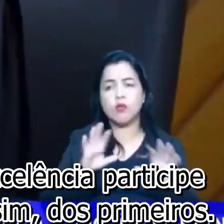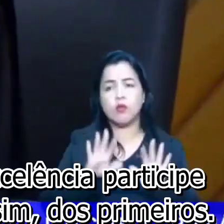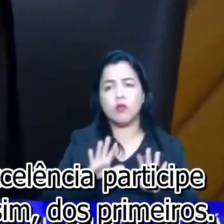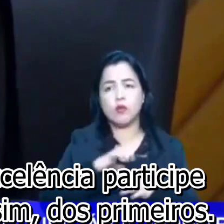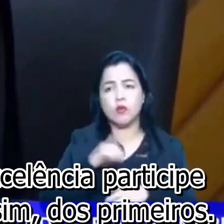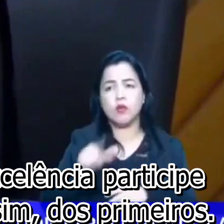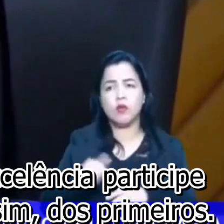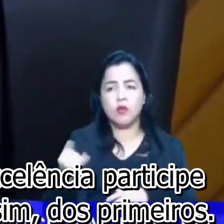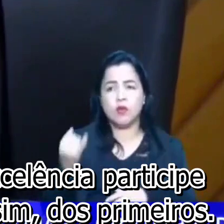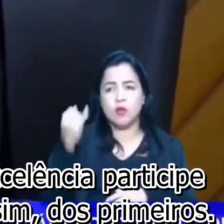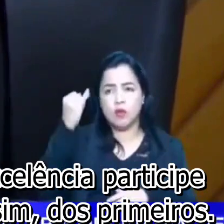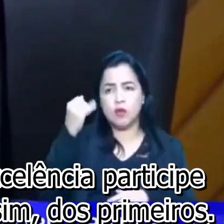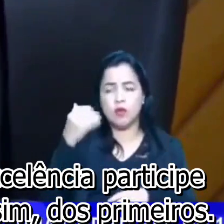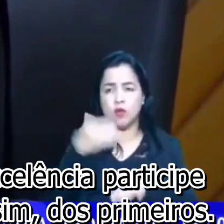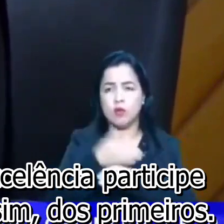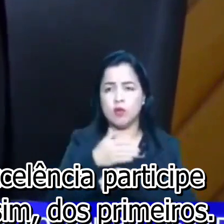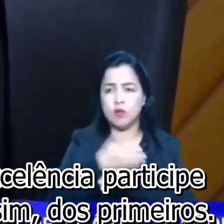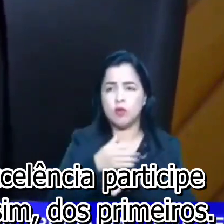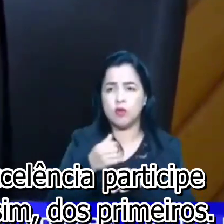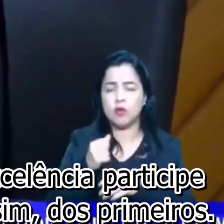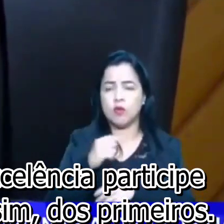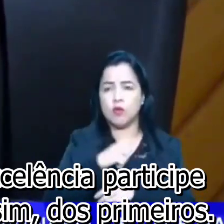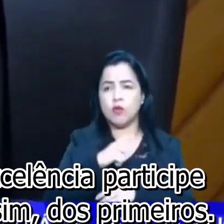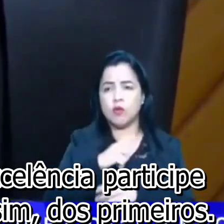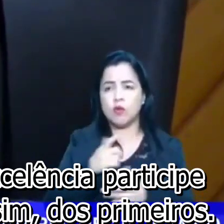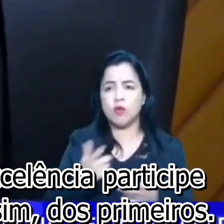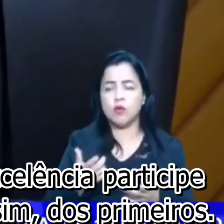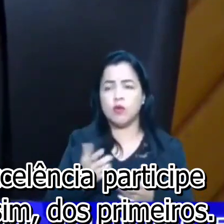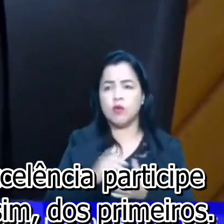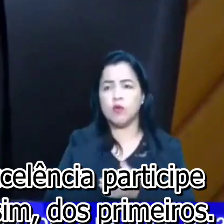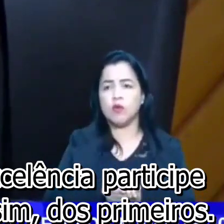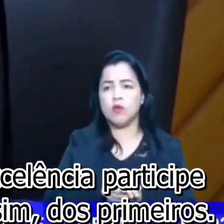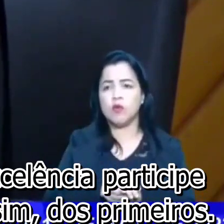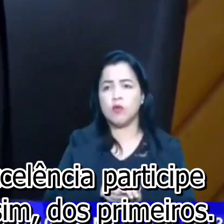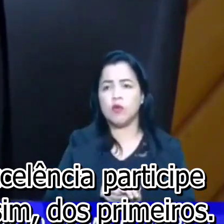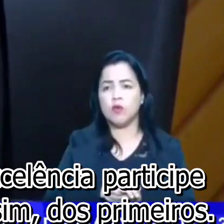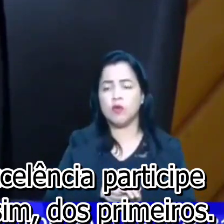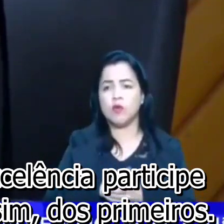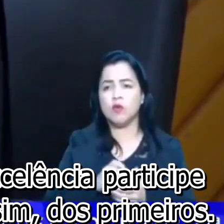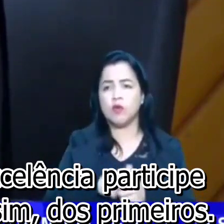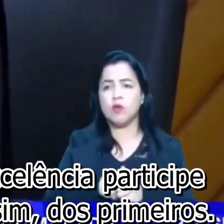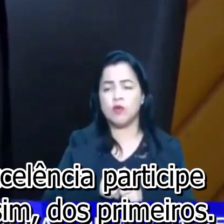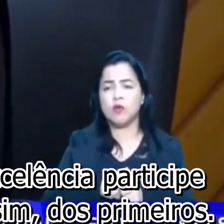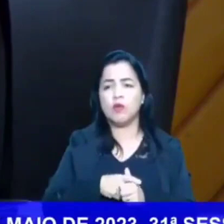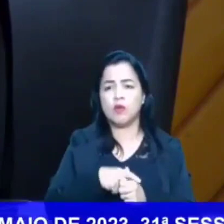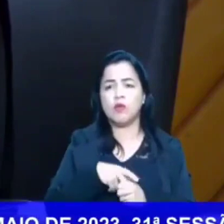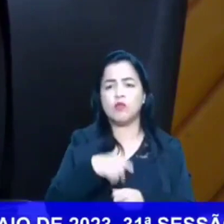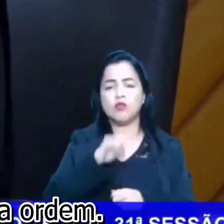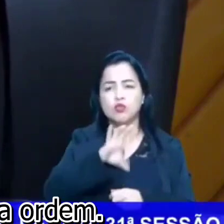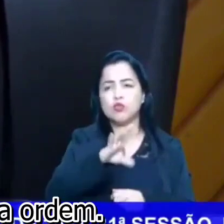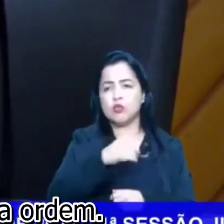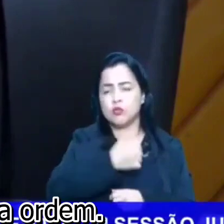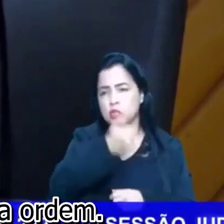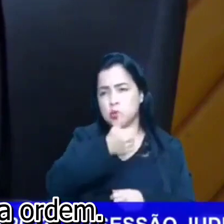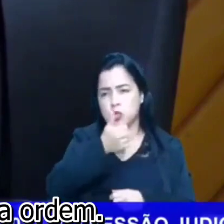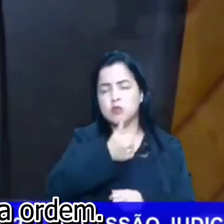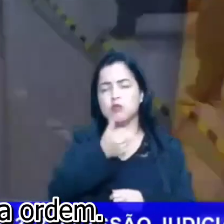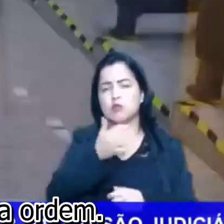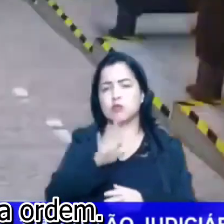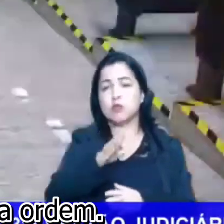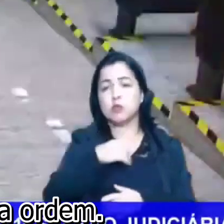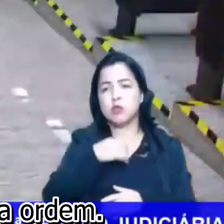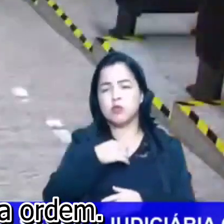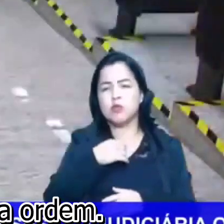menos é muito importante que Vossa Excelência participe conosco, pelo menos. Não, eu participo dos primeiros, sim, dos primeiros. Era só para inverter se o meu não